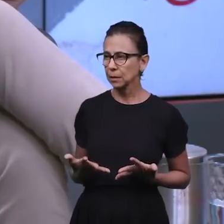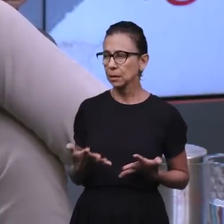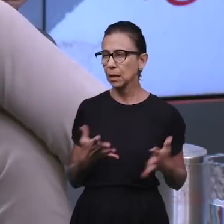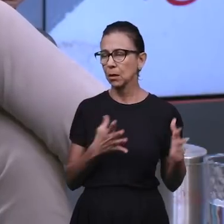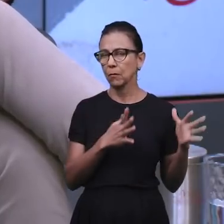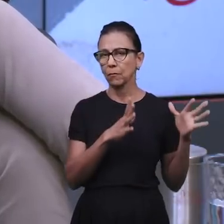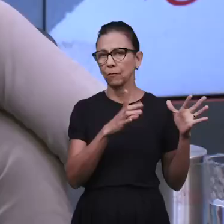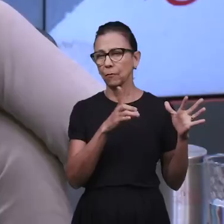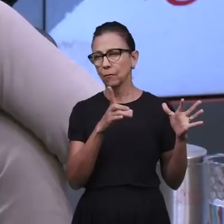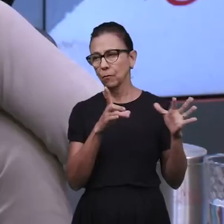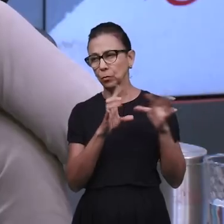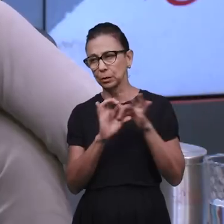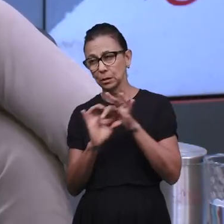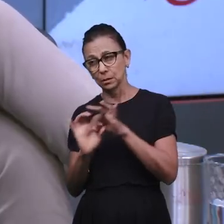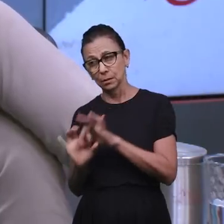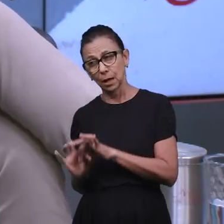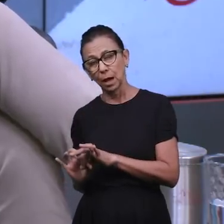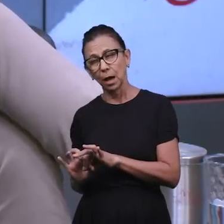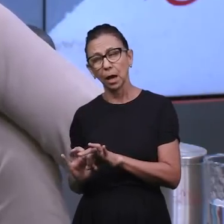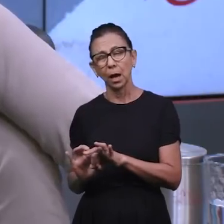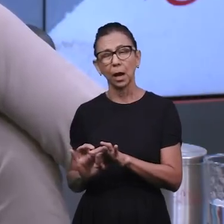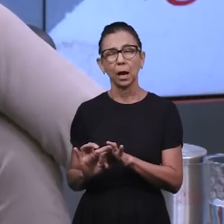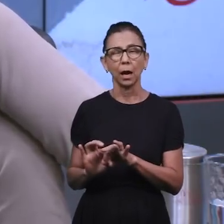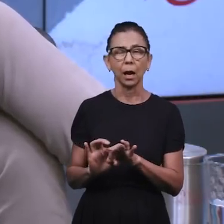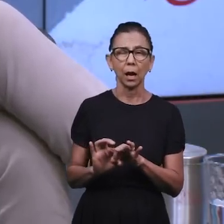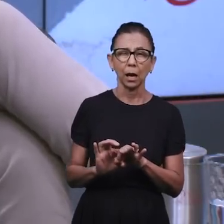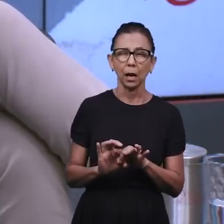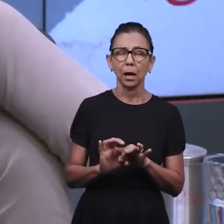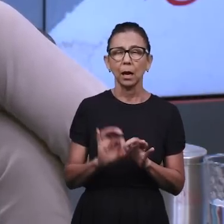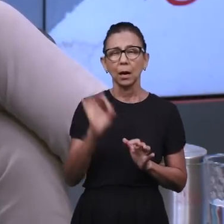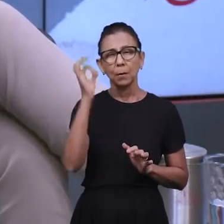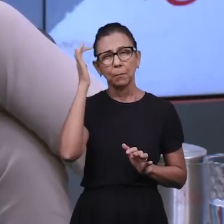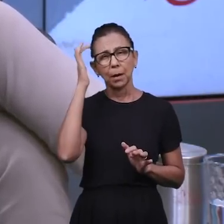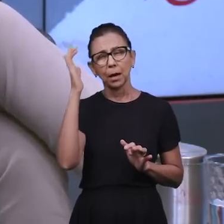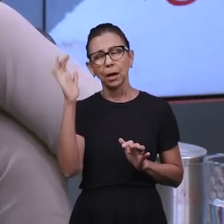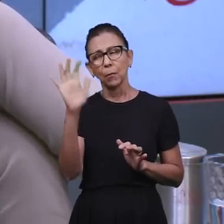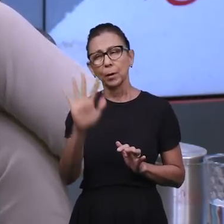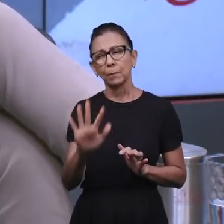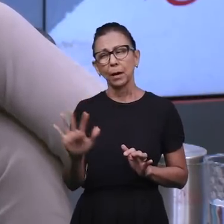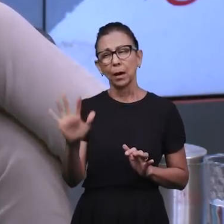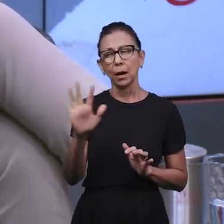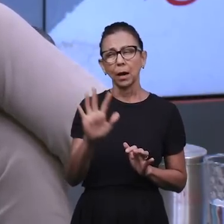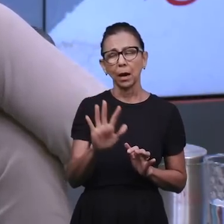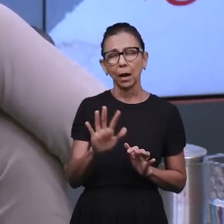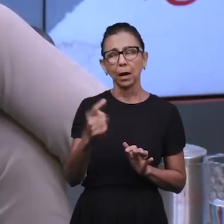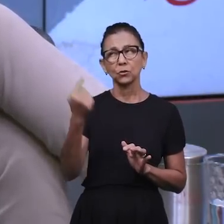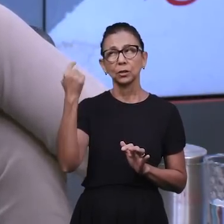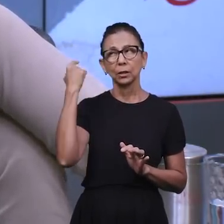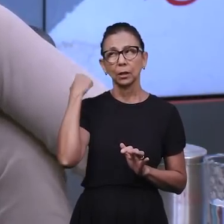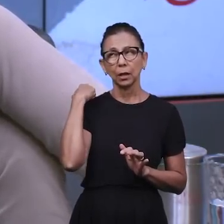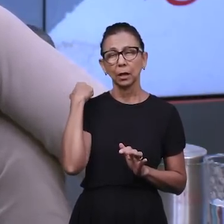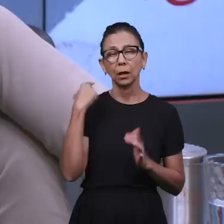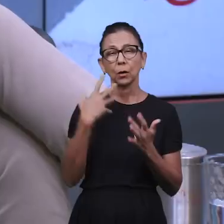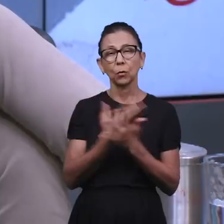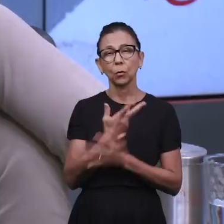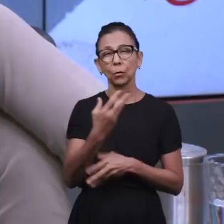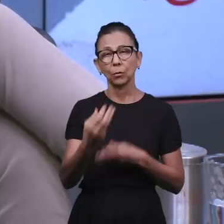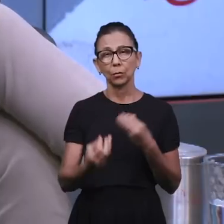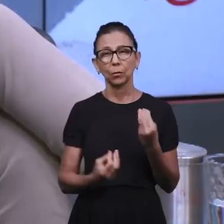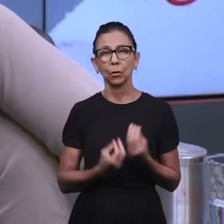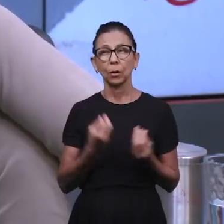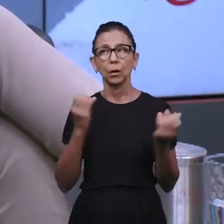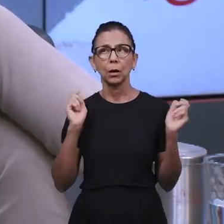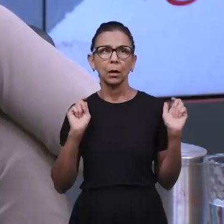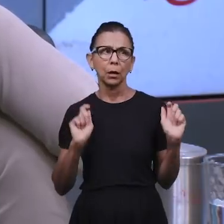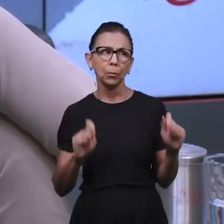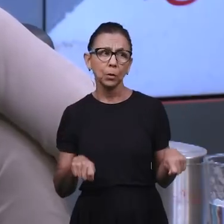era possível, né, ou lícito, para usar a expressão bíblica direta. E a Samara, ela